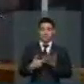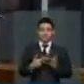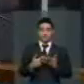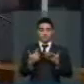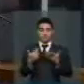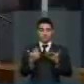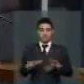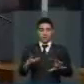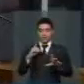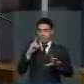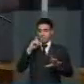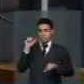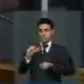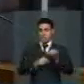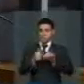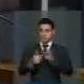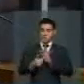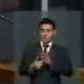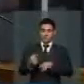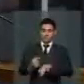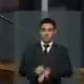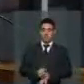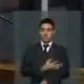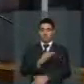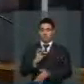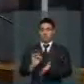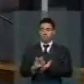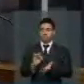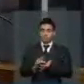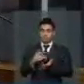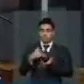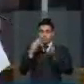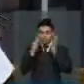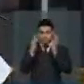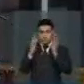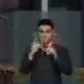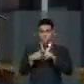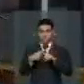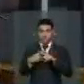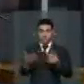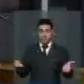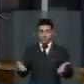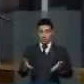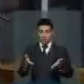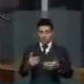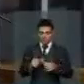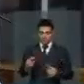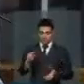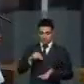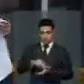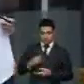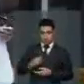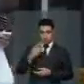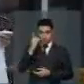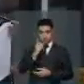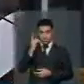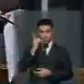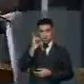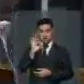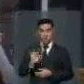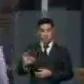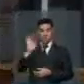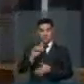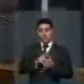isso. Eu quero dar o meu testemunho pessoal, porque hoje eu estou deputada federal e antes de estar aqui sou